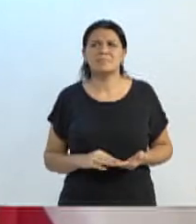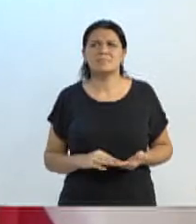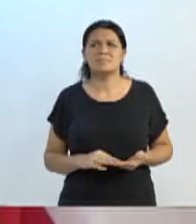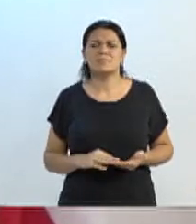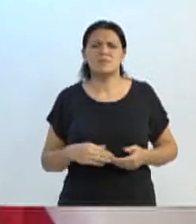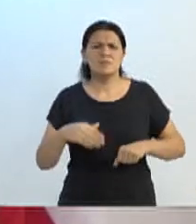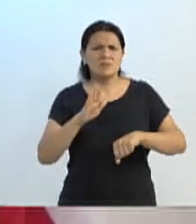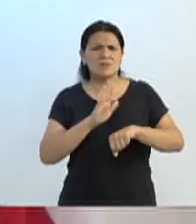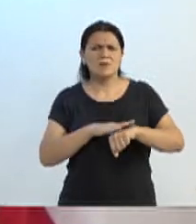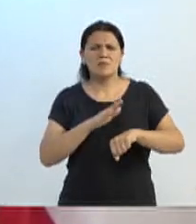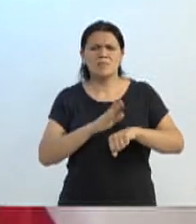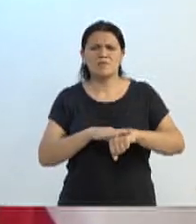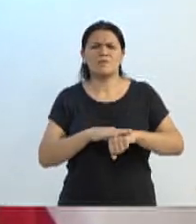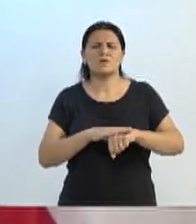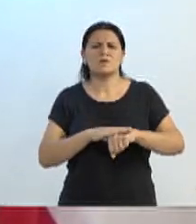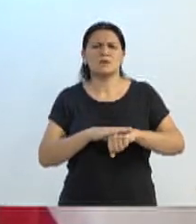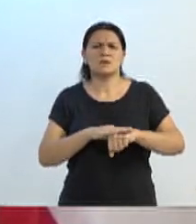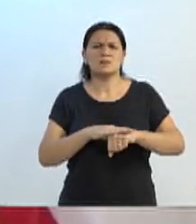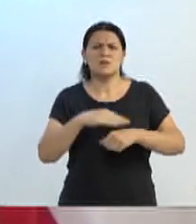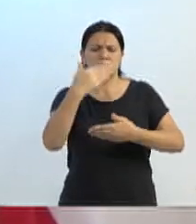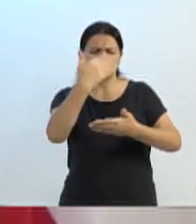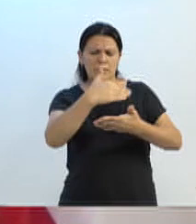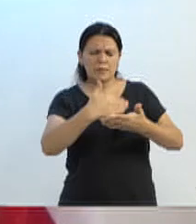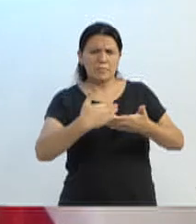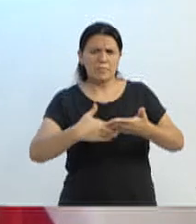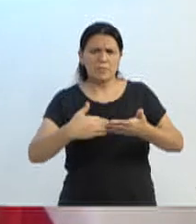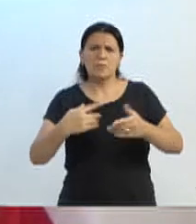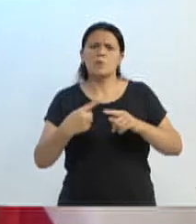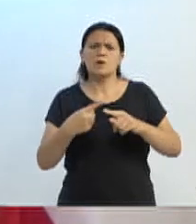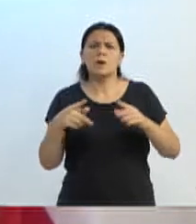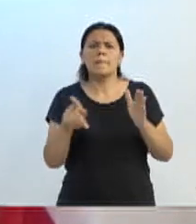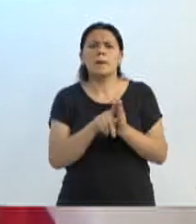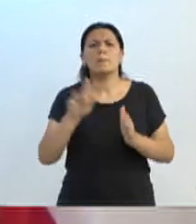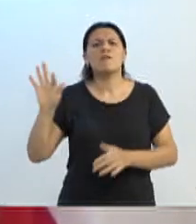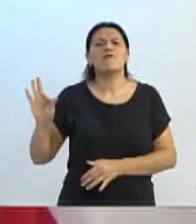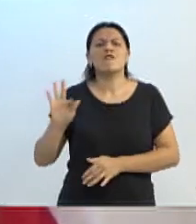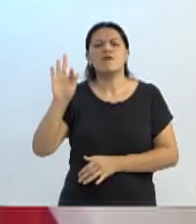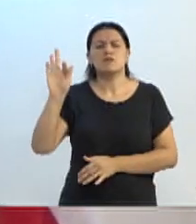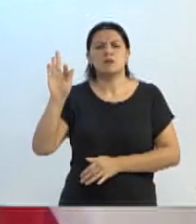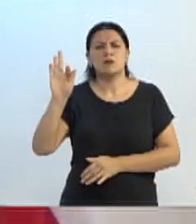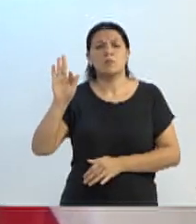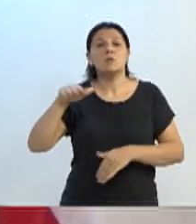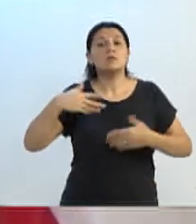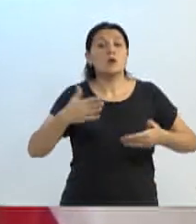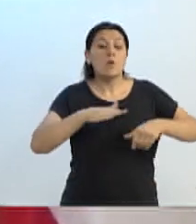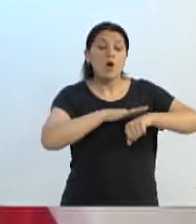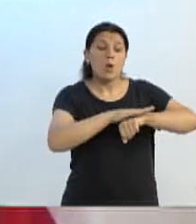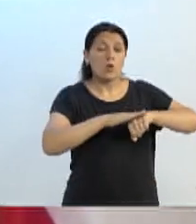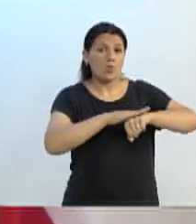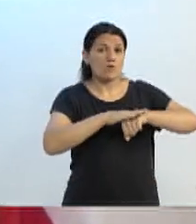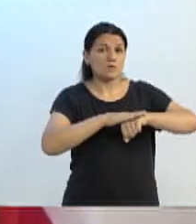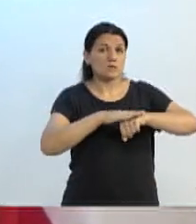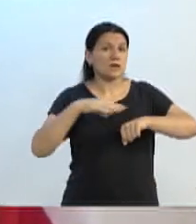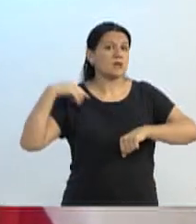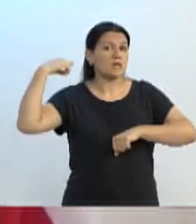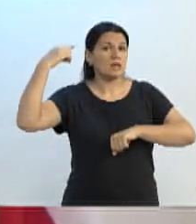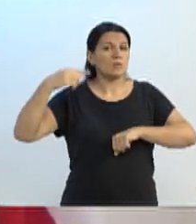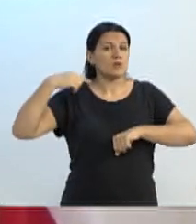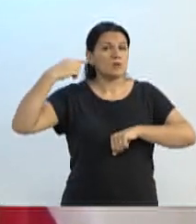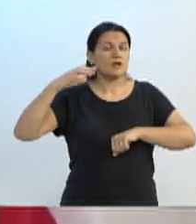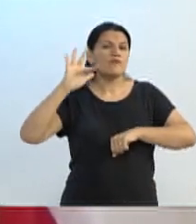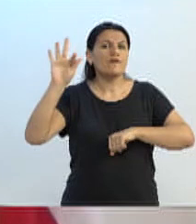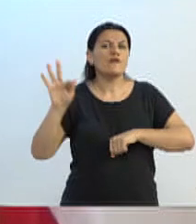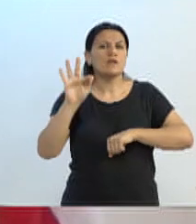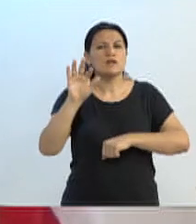era uma determinação federal, eu fui até um deputado federal Darcy de Matos, eu quero